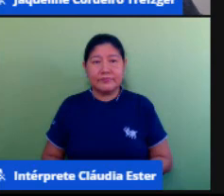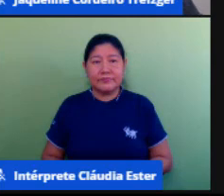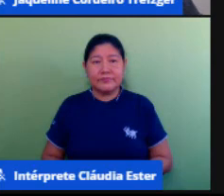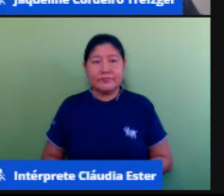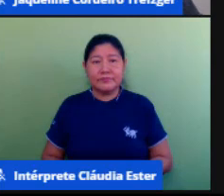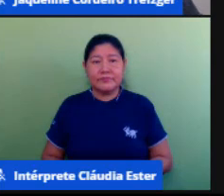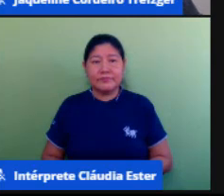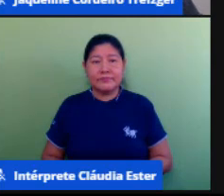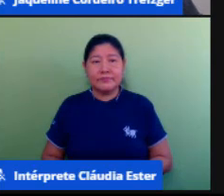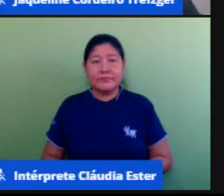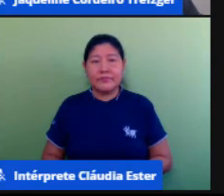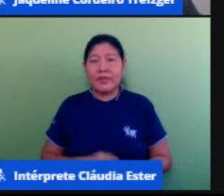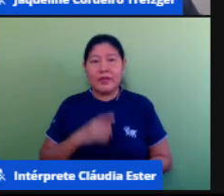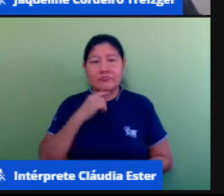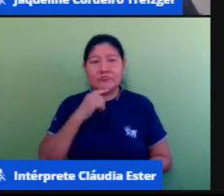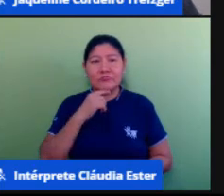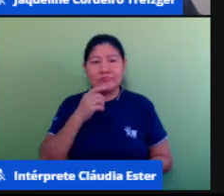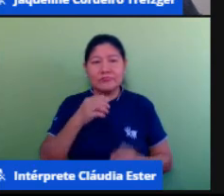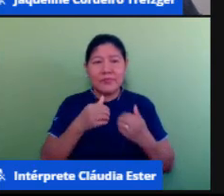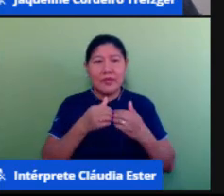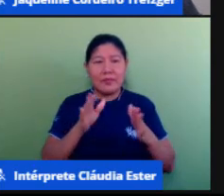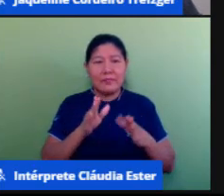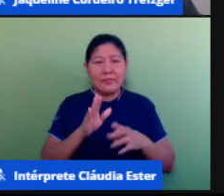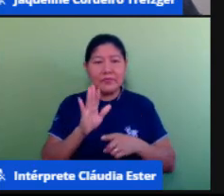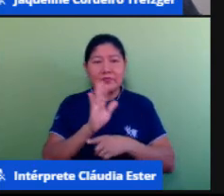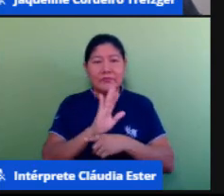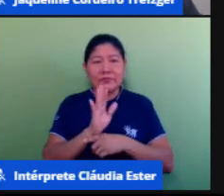Acho que não está dando certo.